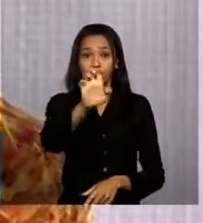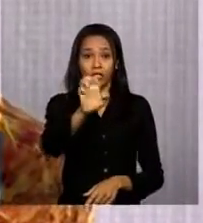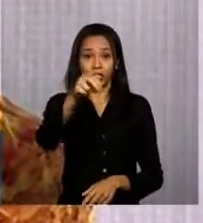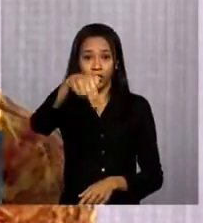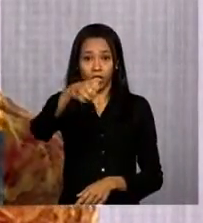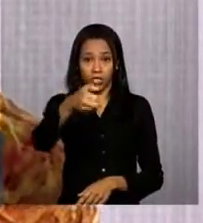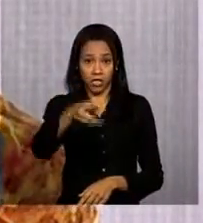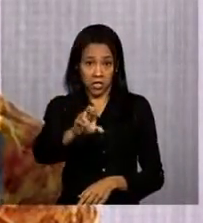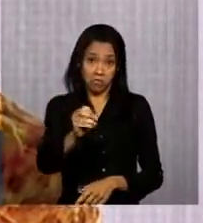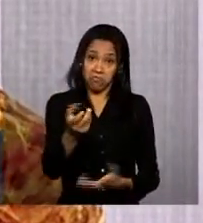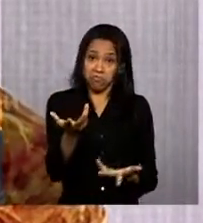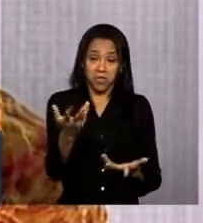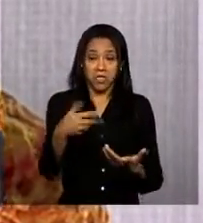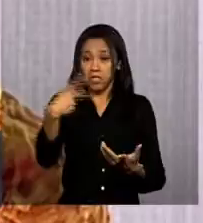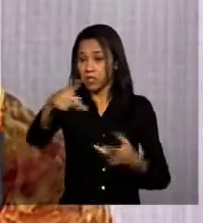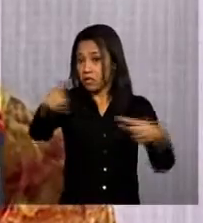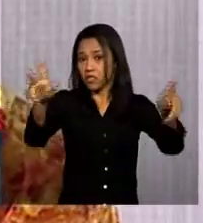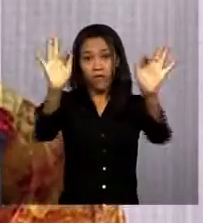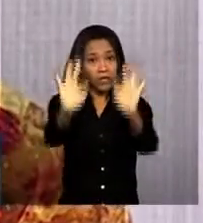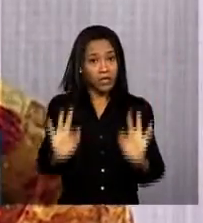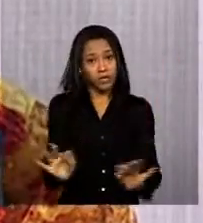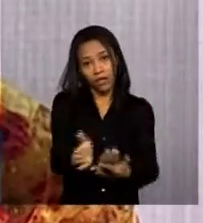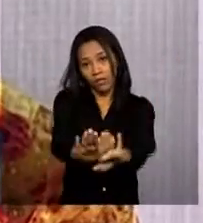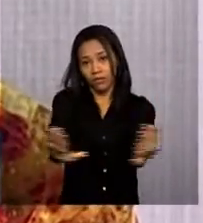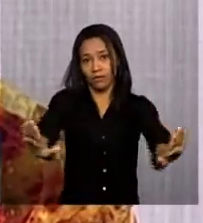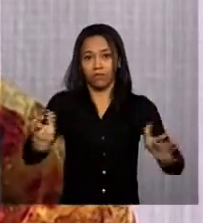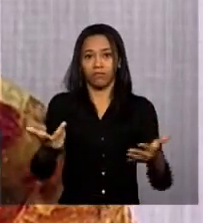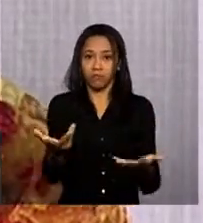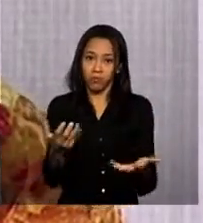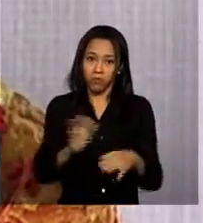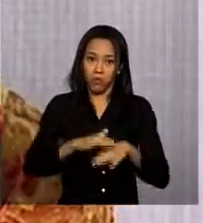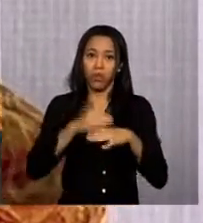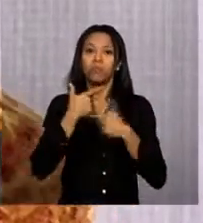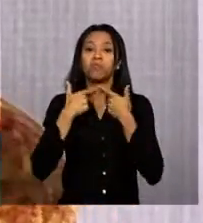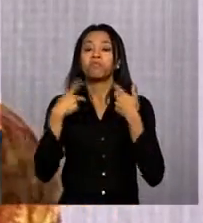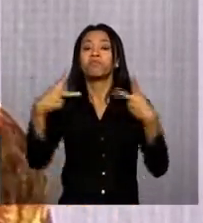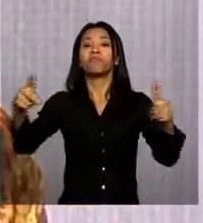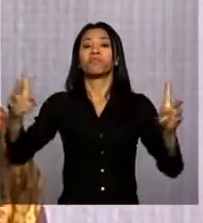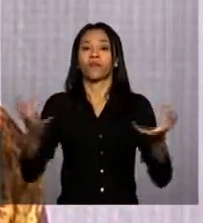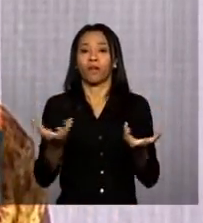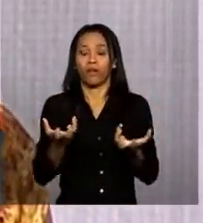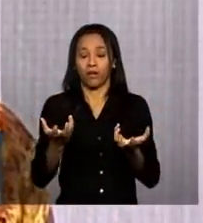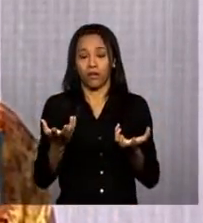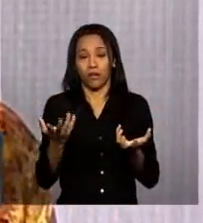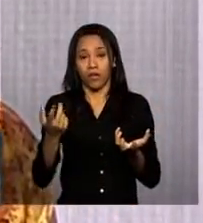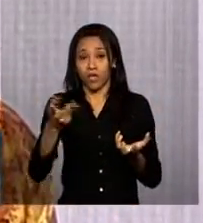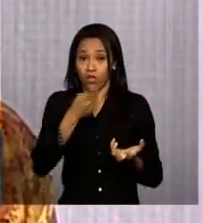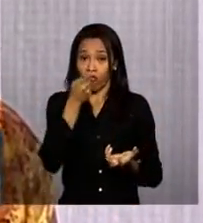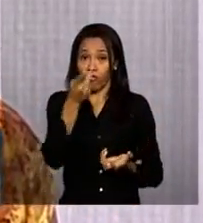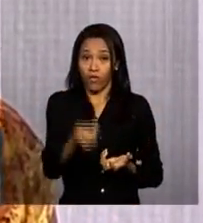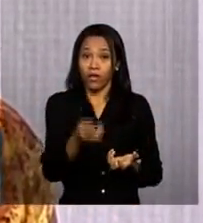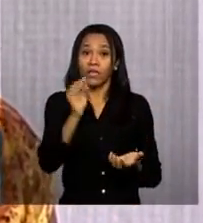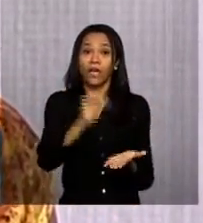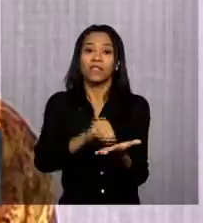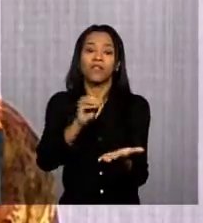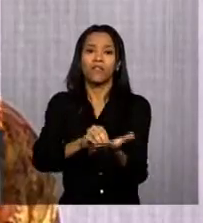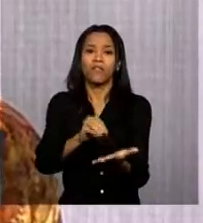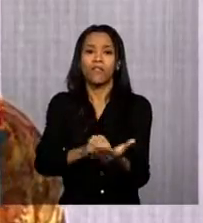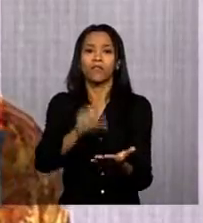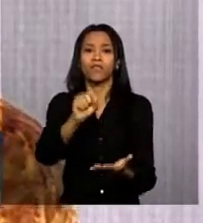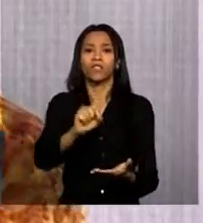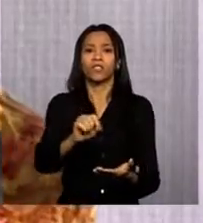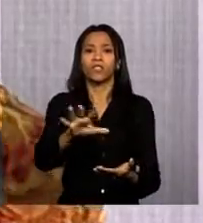felizes da forma que são. Portanto, nós estamos falando do enfrentamento a uma desumanização